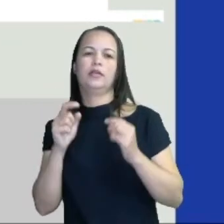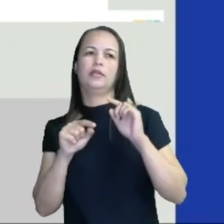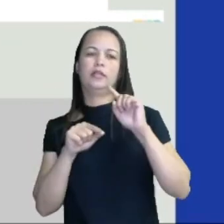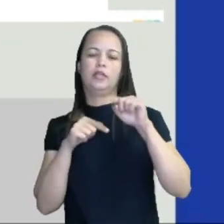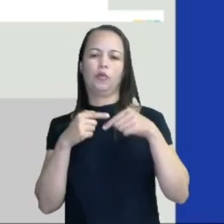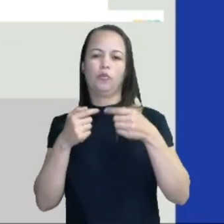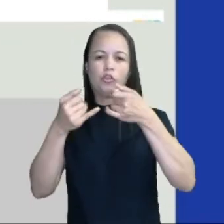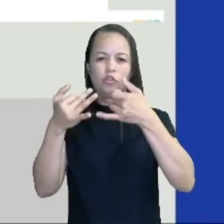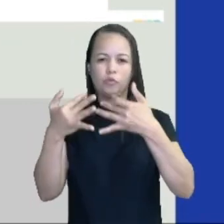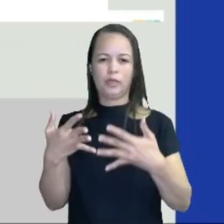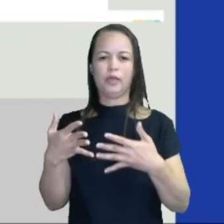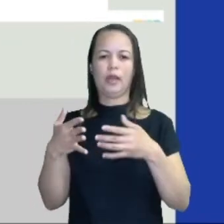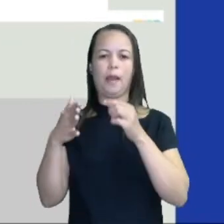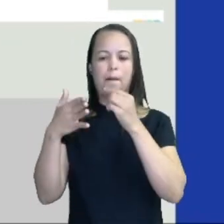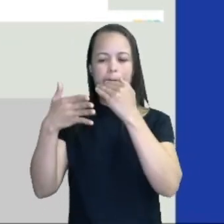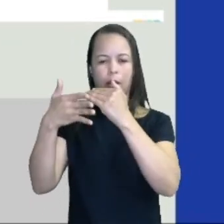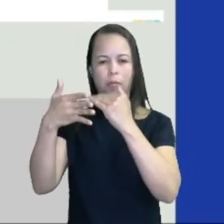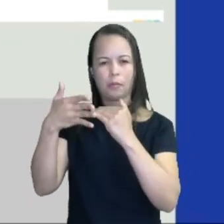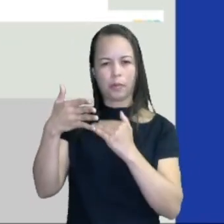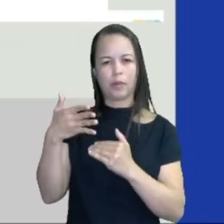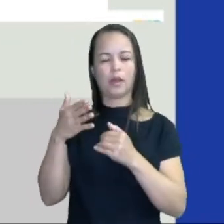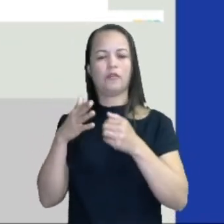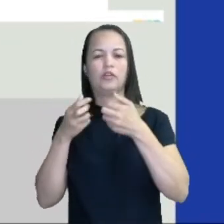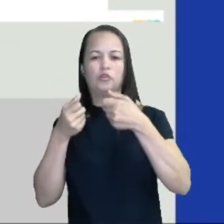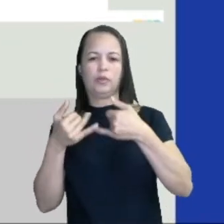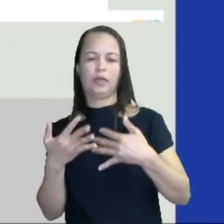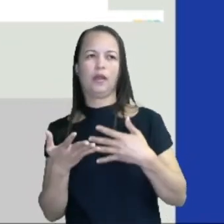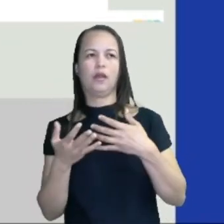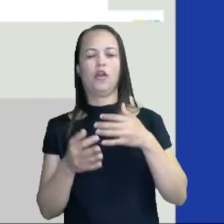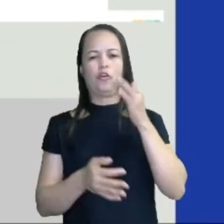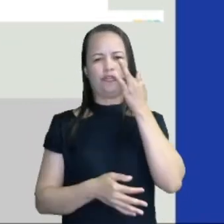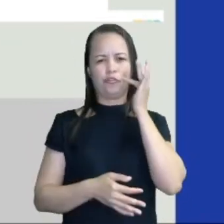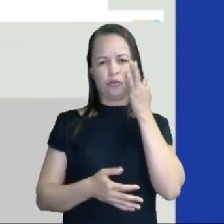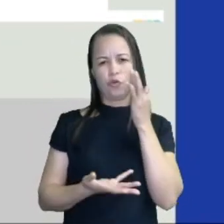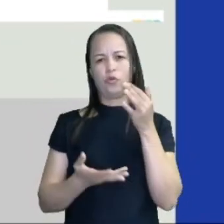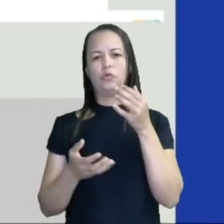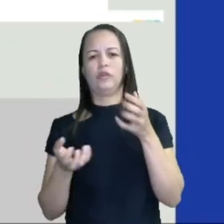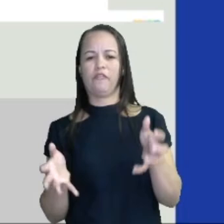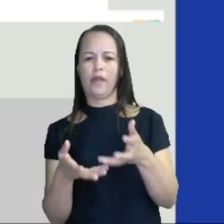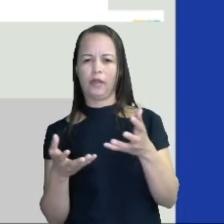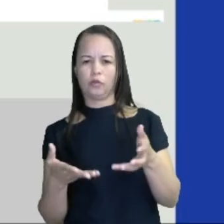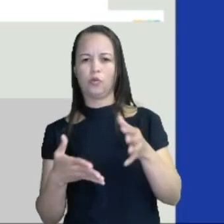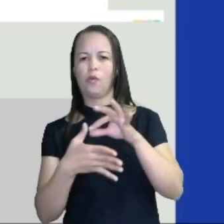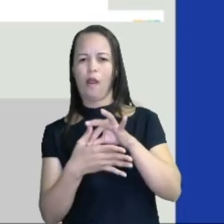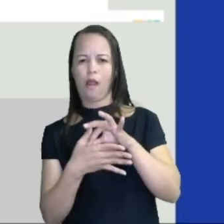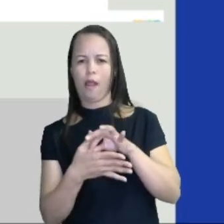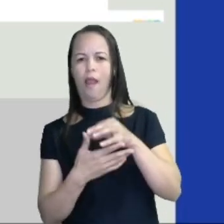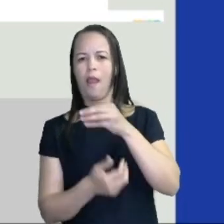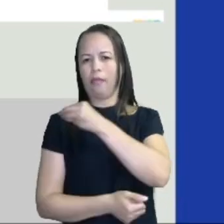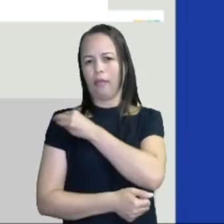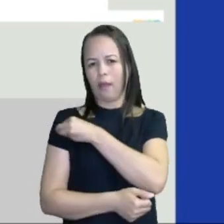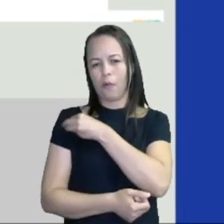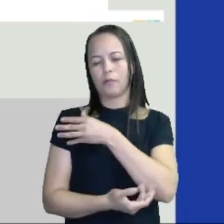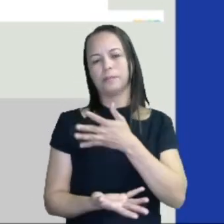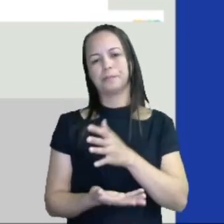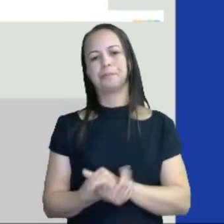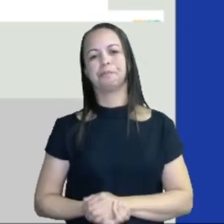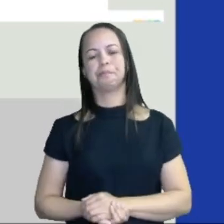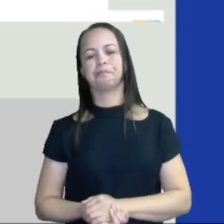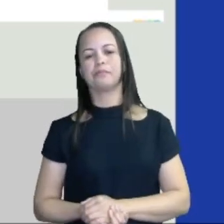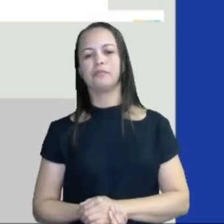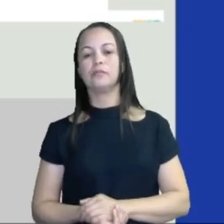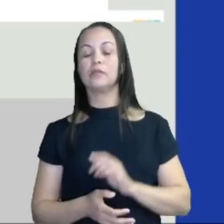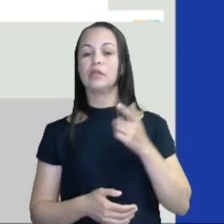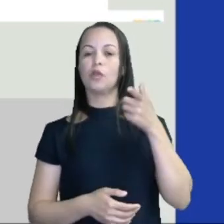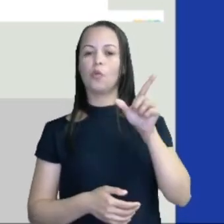explicar caso a caso, frutas, verduras, álcool e carne. E o próximo, quando